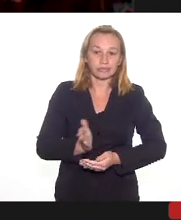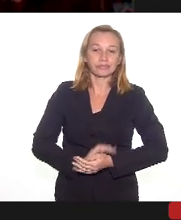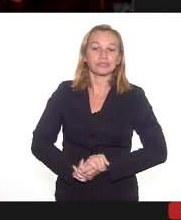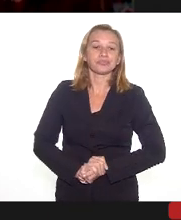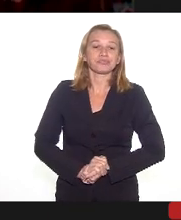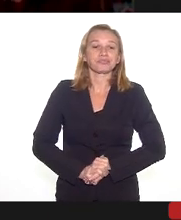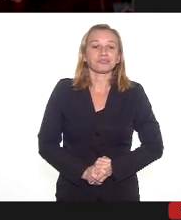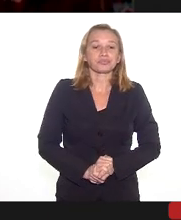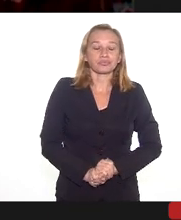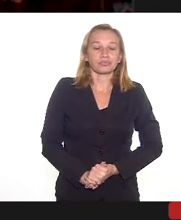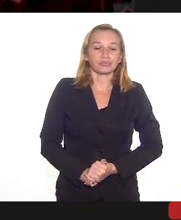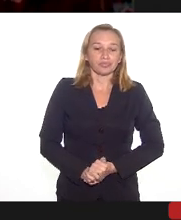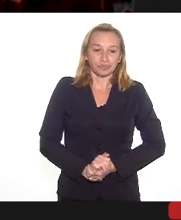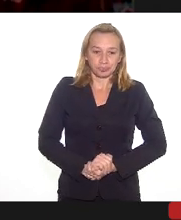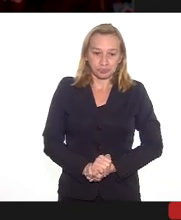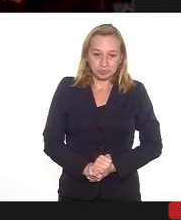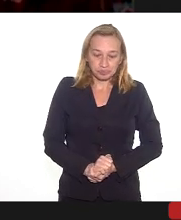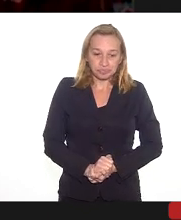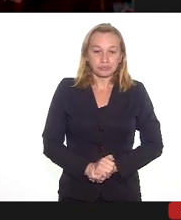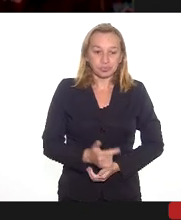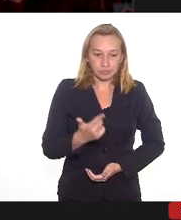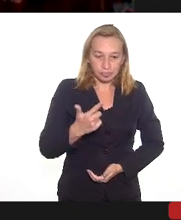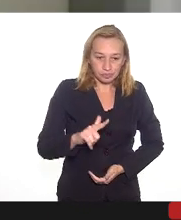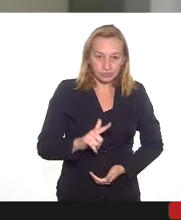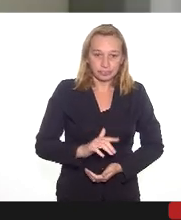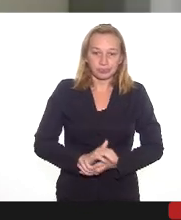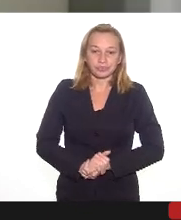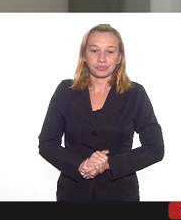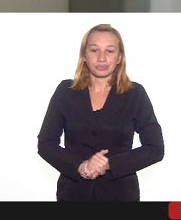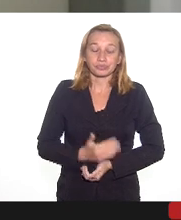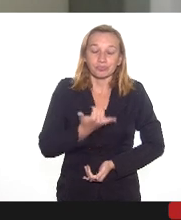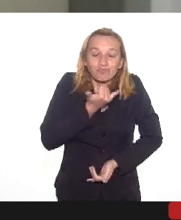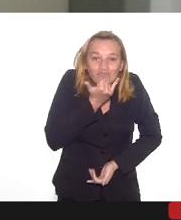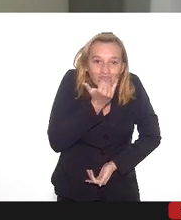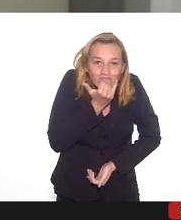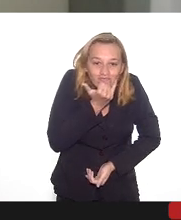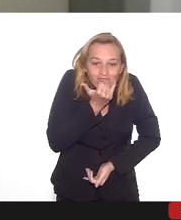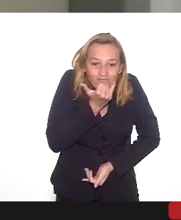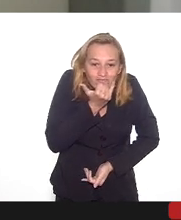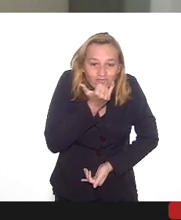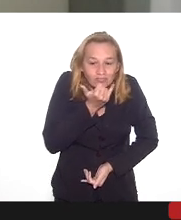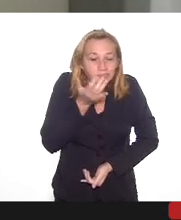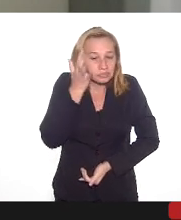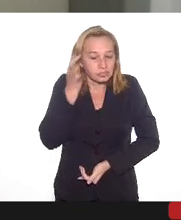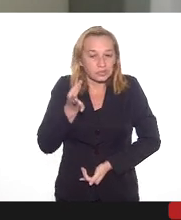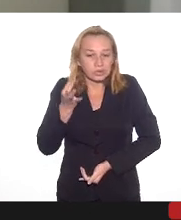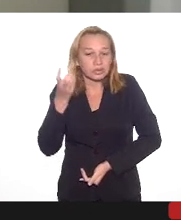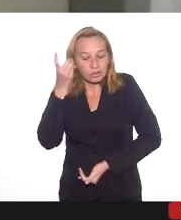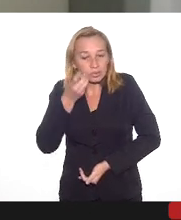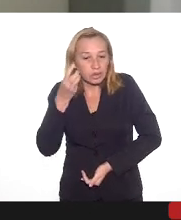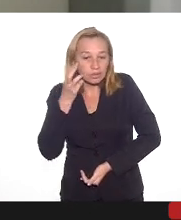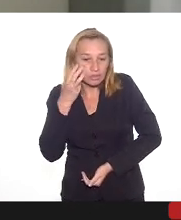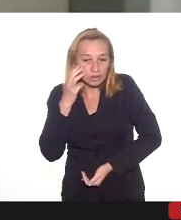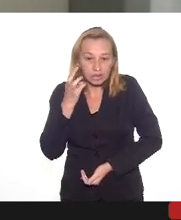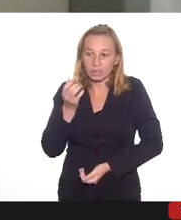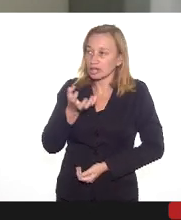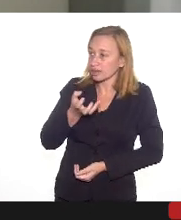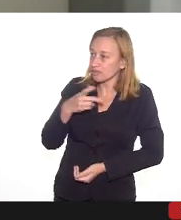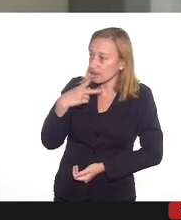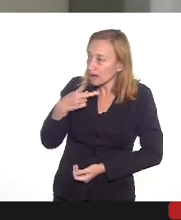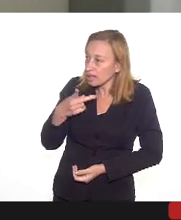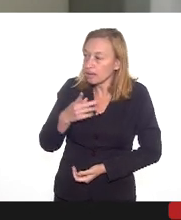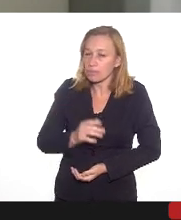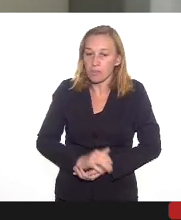os esclarecimentos necessários. Mais uma vez, peço desculpas, não sei se o deputado Valdec quer fazer alguma